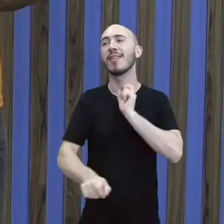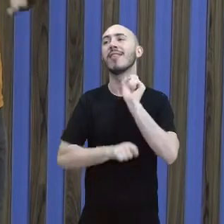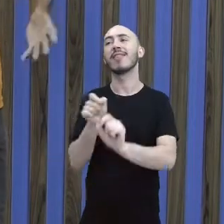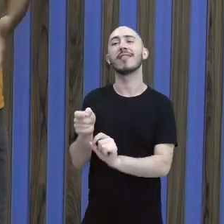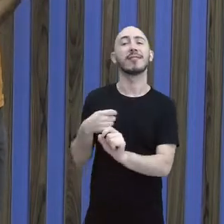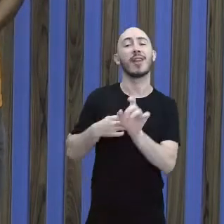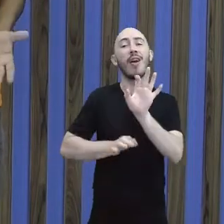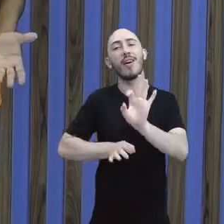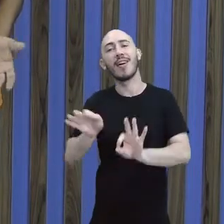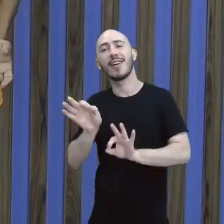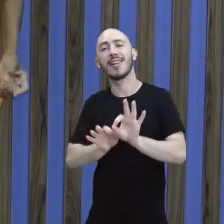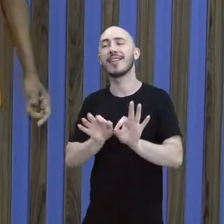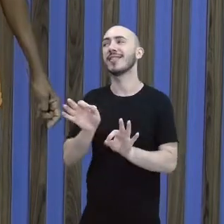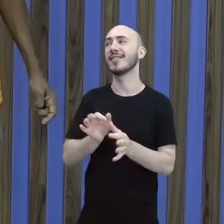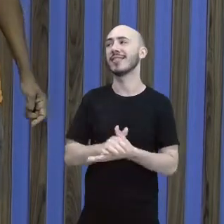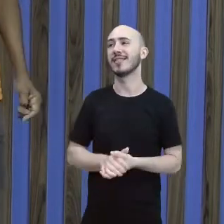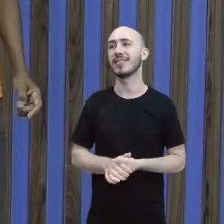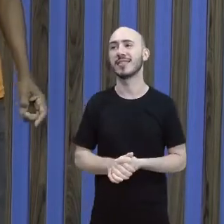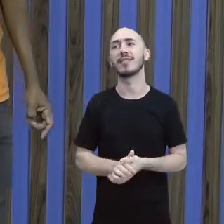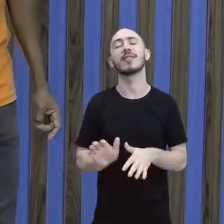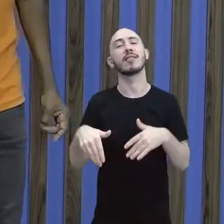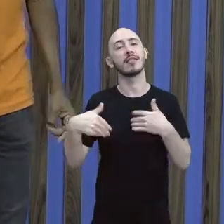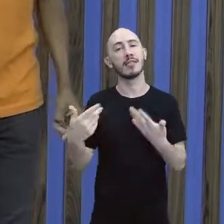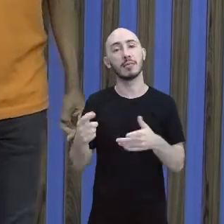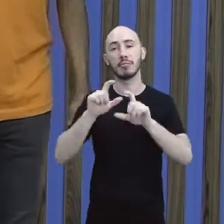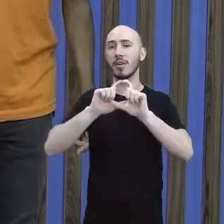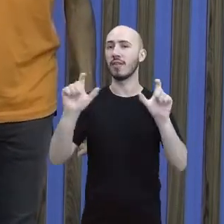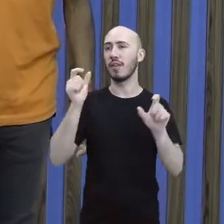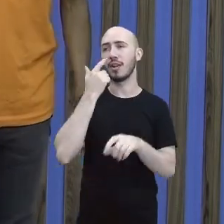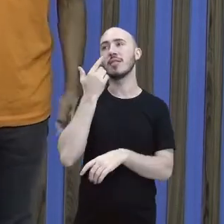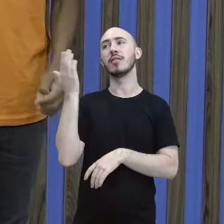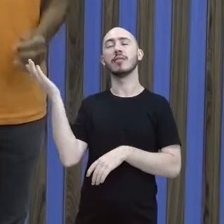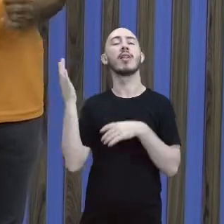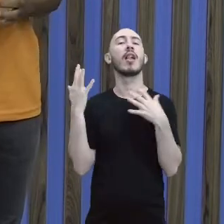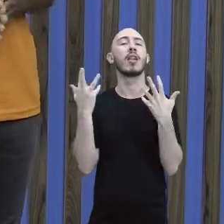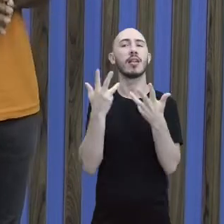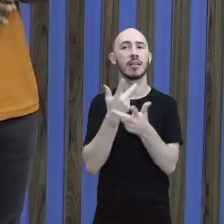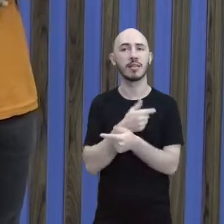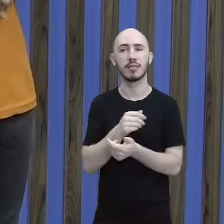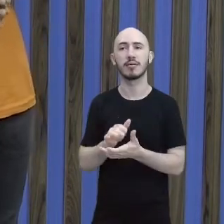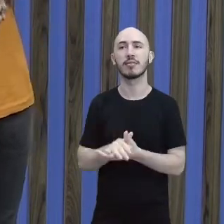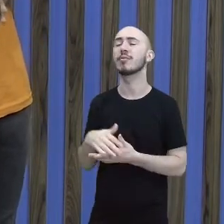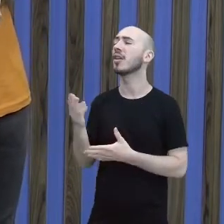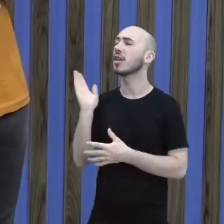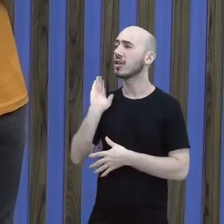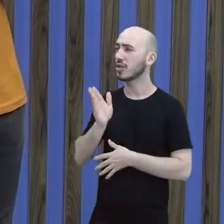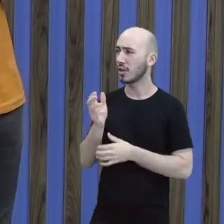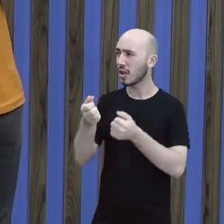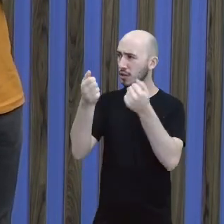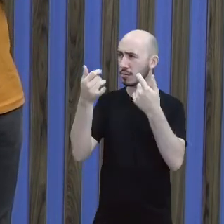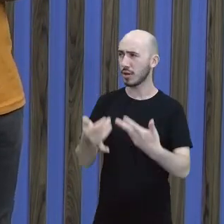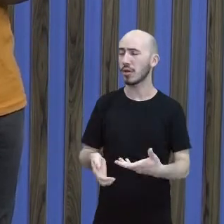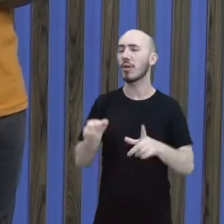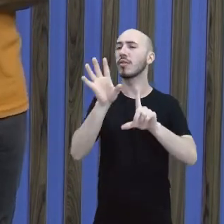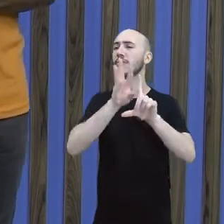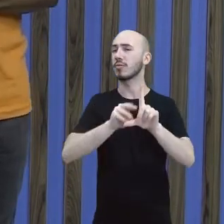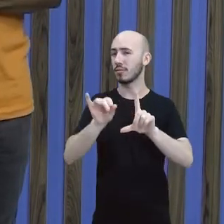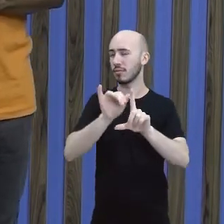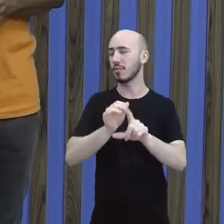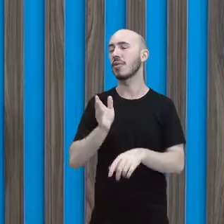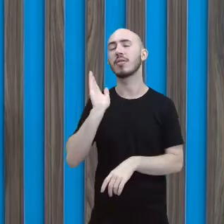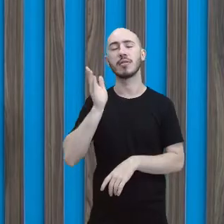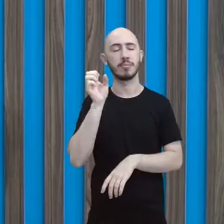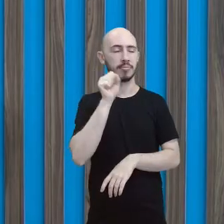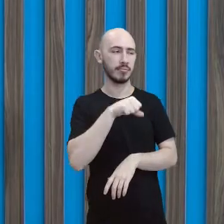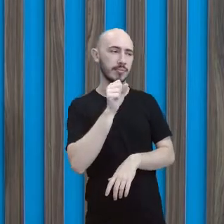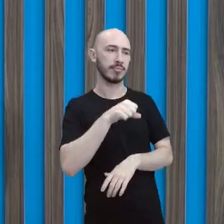a produção na hora, a gente faz isso aqui. A mensagem que o professor Gilson leu, mensagem linda. O senhor já falou dos QR Code, professor? Falou, então. Sim.